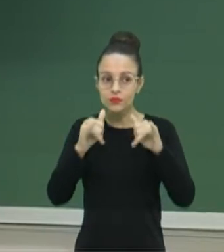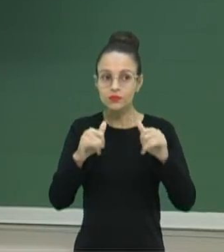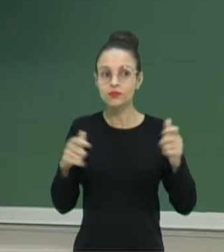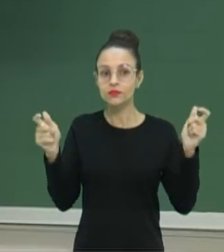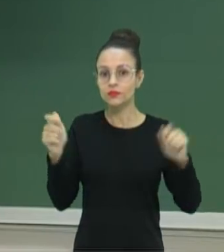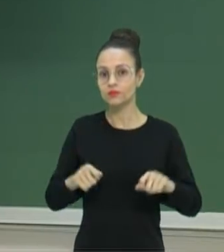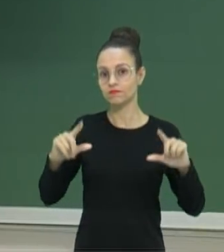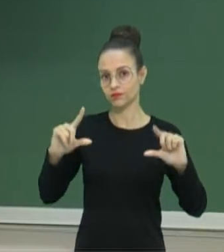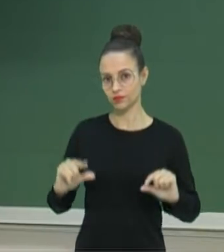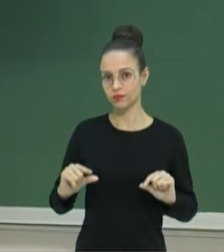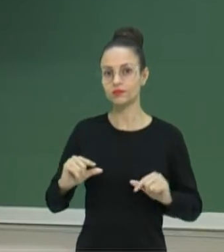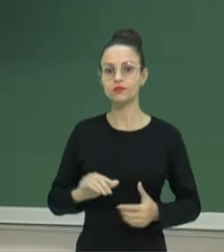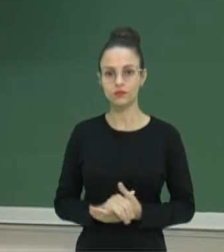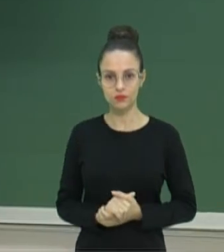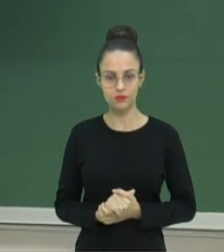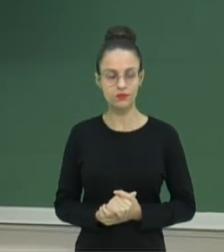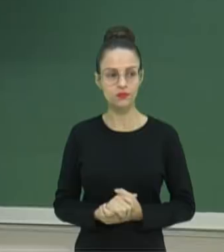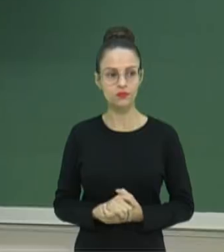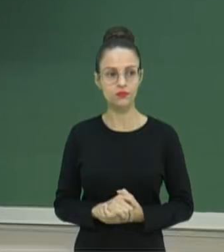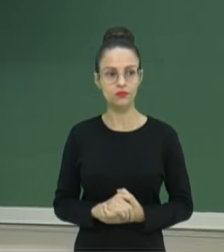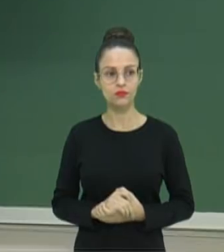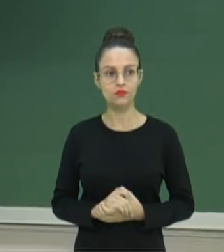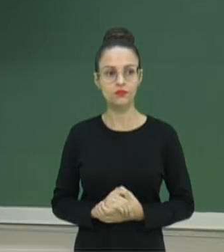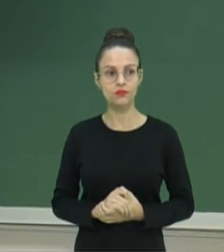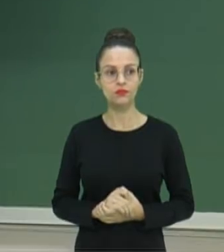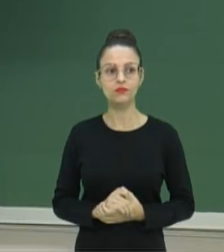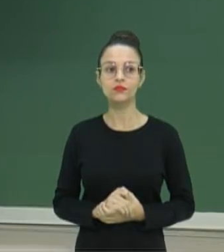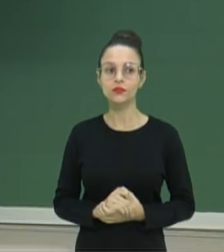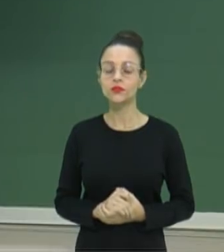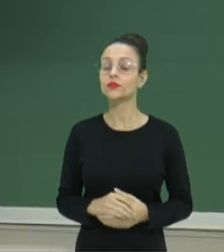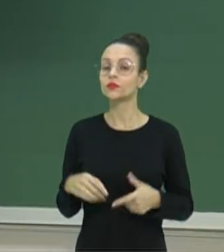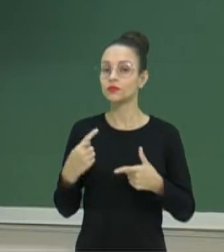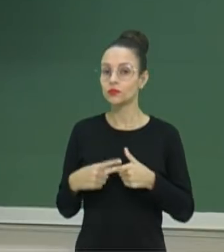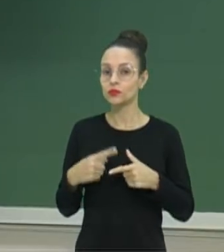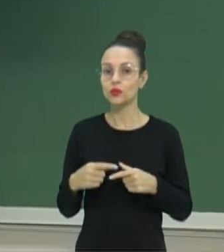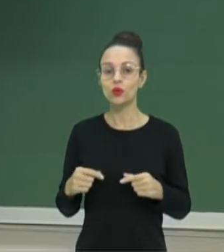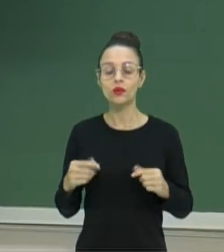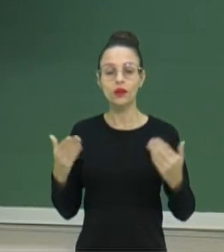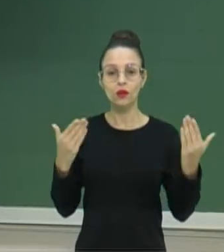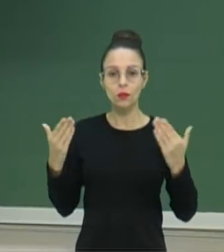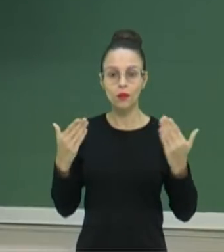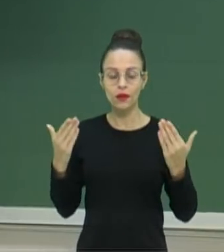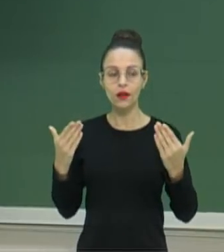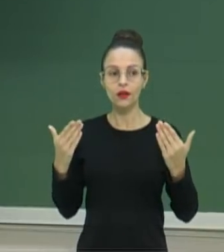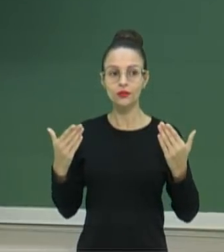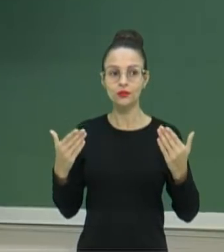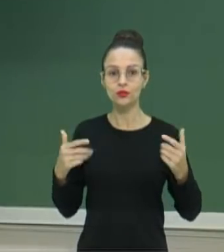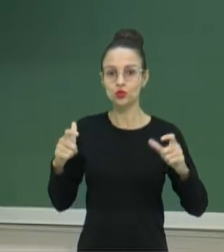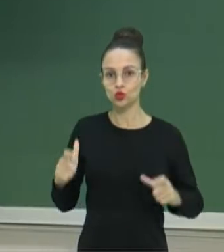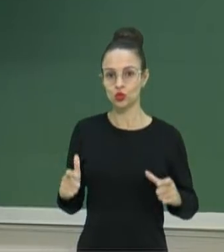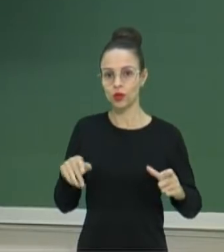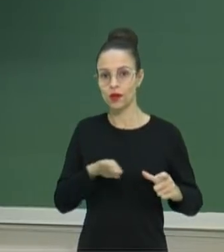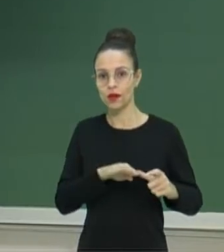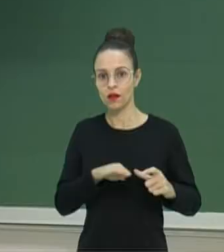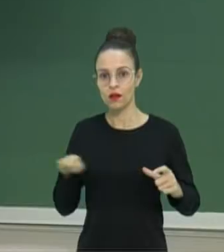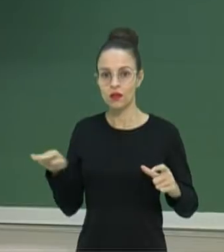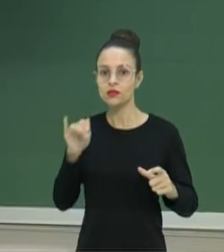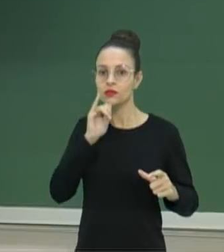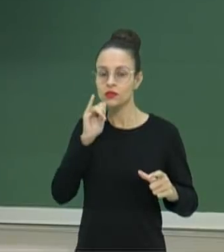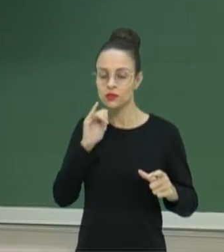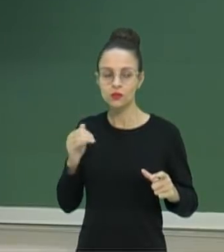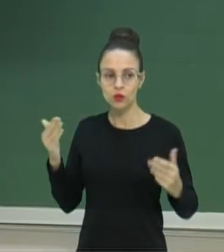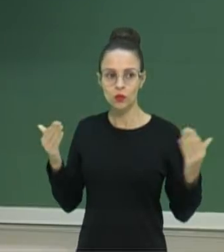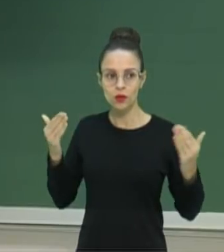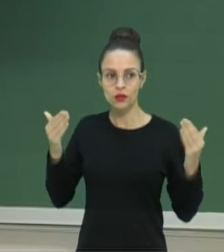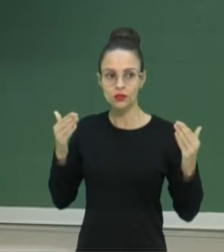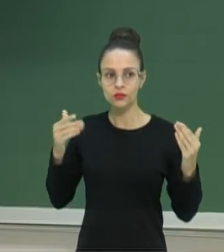um pouco menor, certo? Por causa que ele está com um nível um pouquinho menor comparado com algum referencial, como eu disse, por exemplo, aqui embaixo,